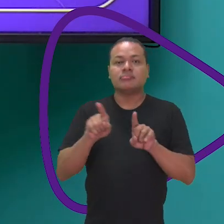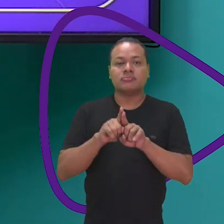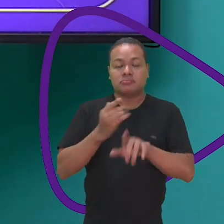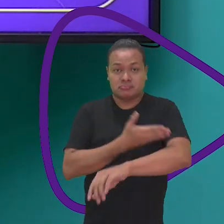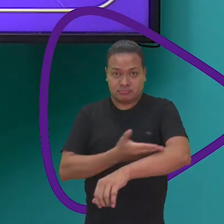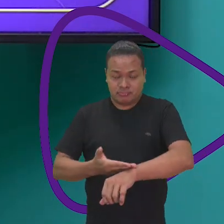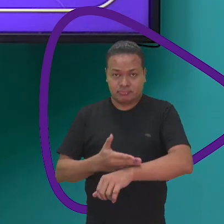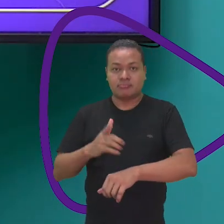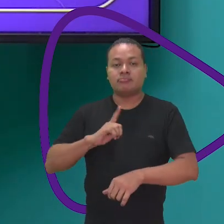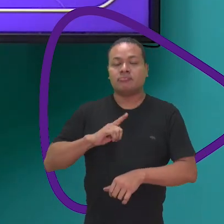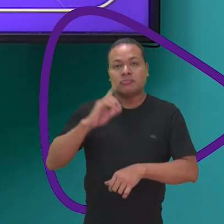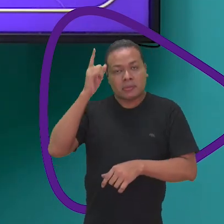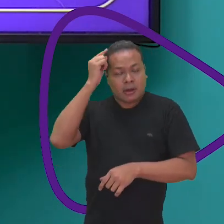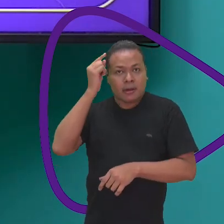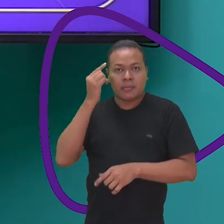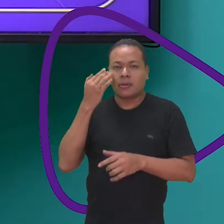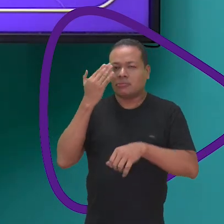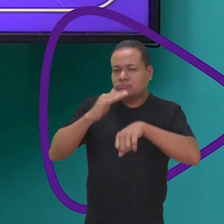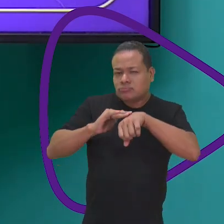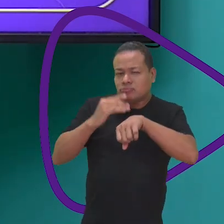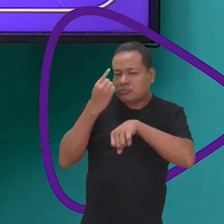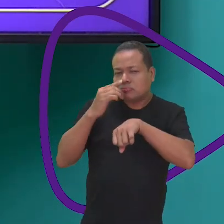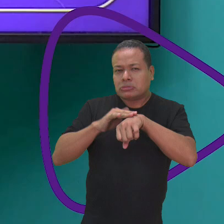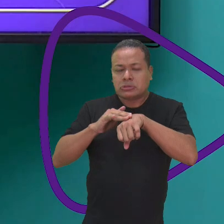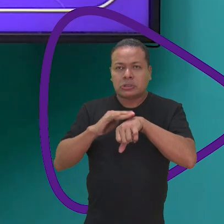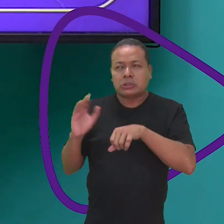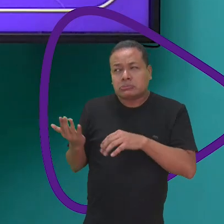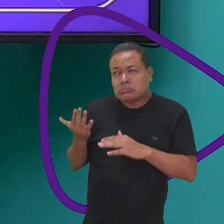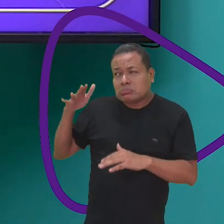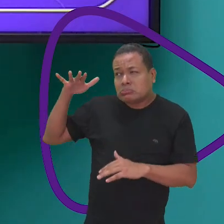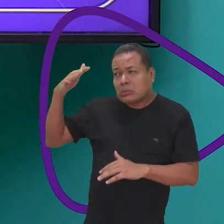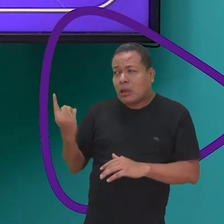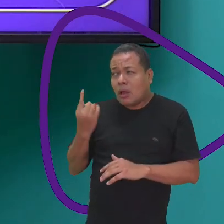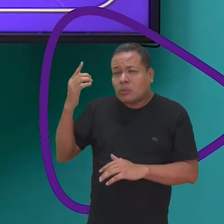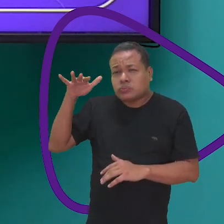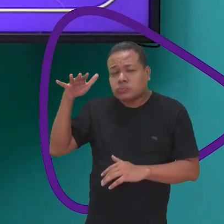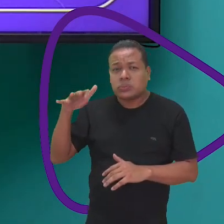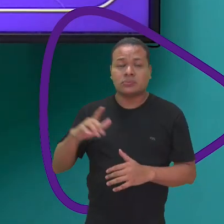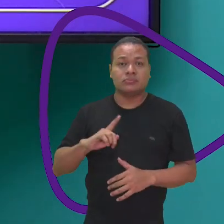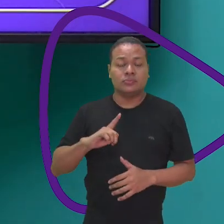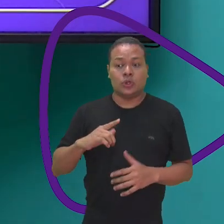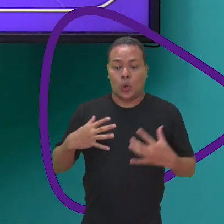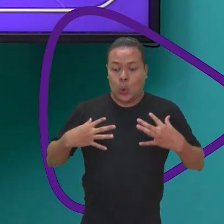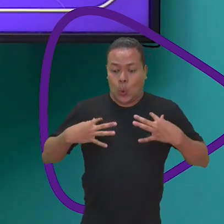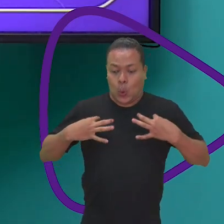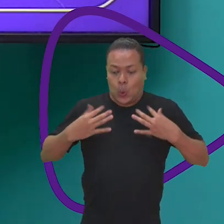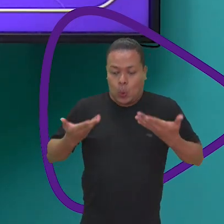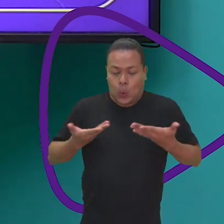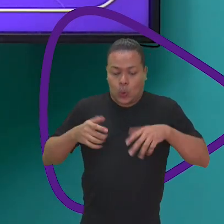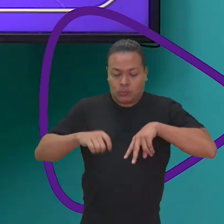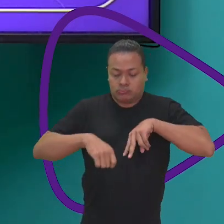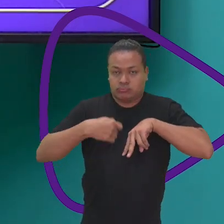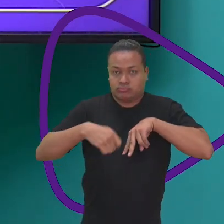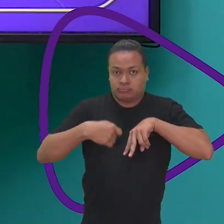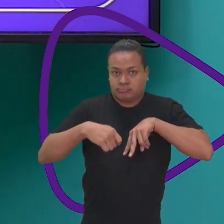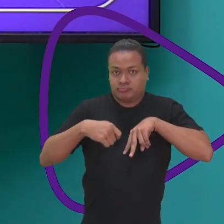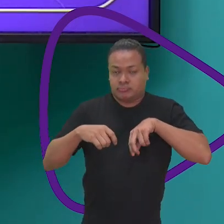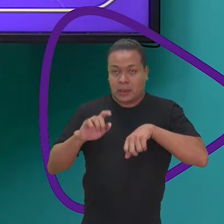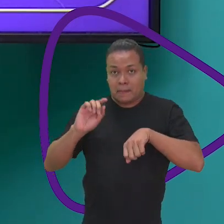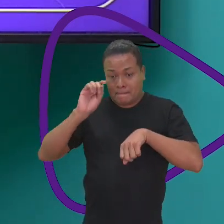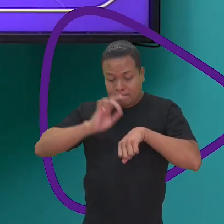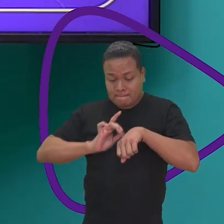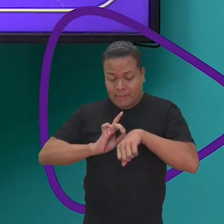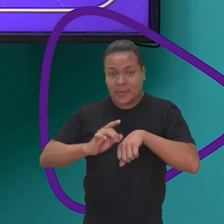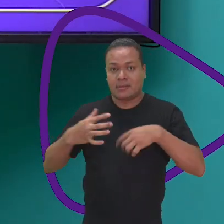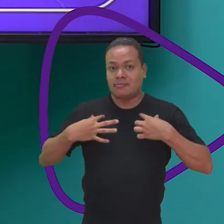branco, cabelos e olhos castanhos, possuo uma estatura mediana. Eu estou trajando hoje uma calça jeans preta e